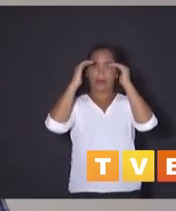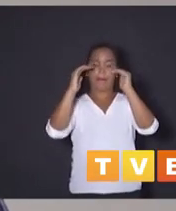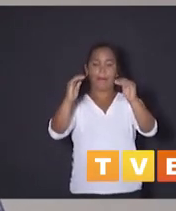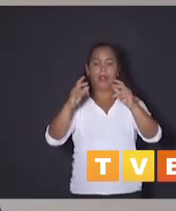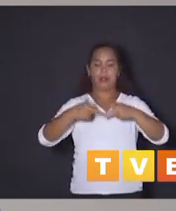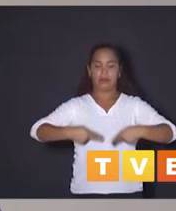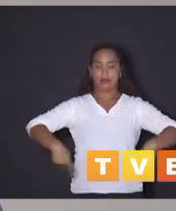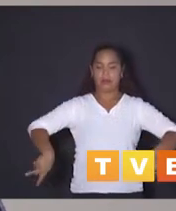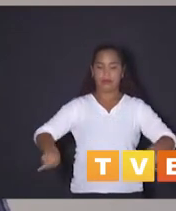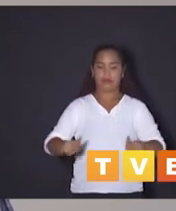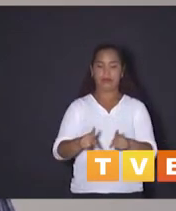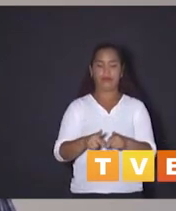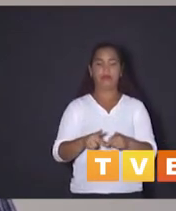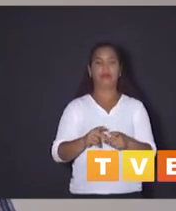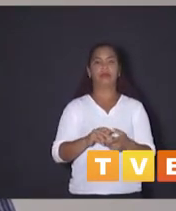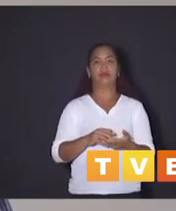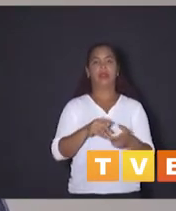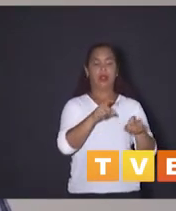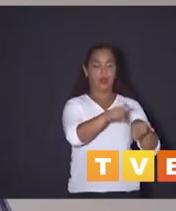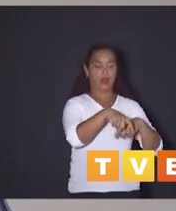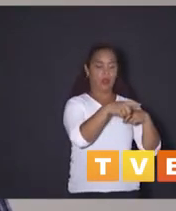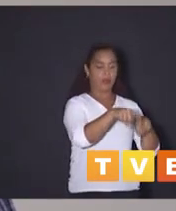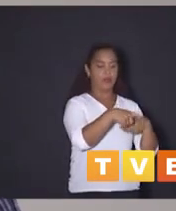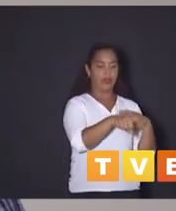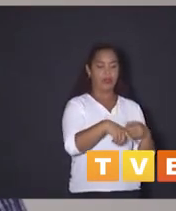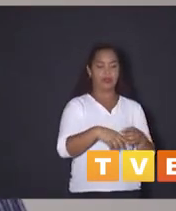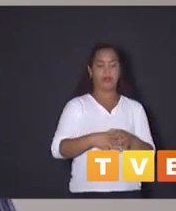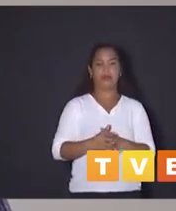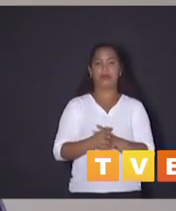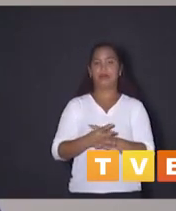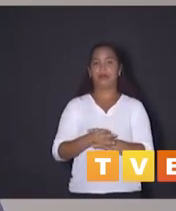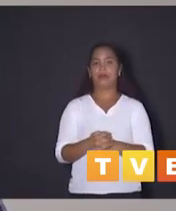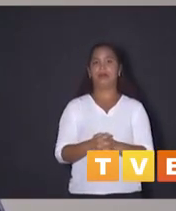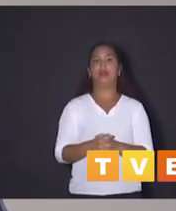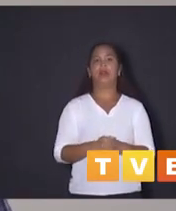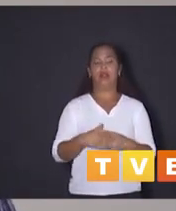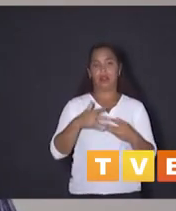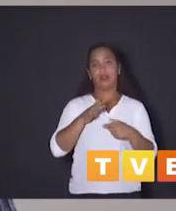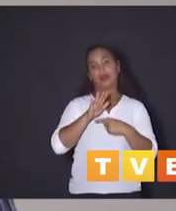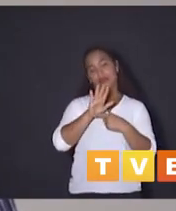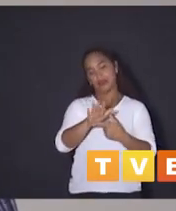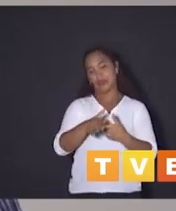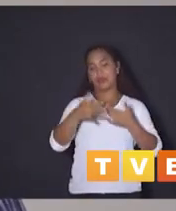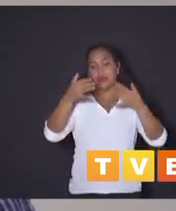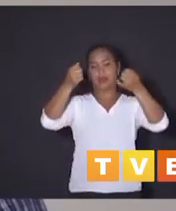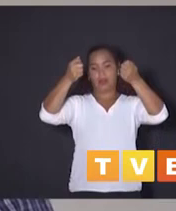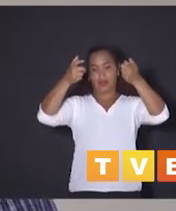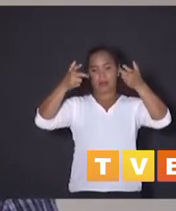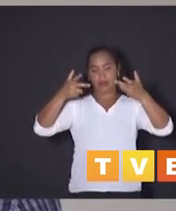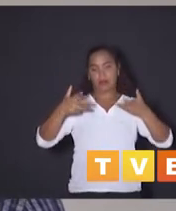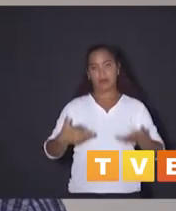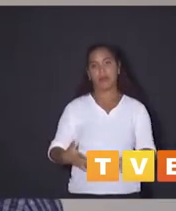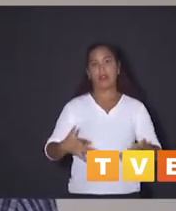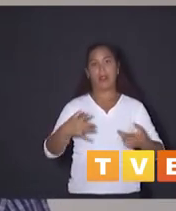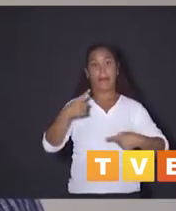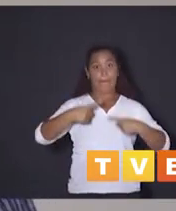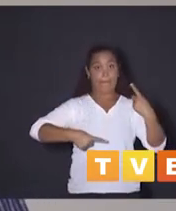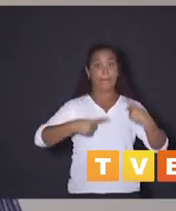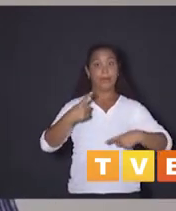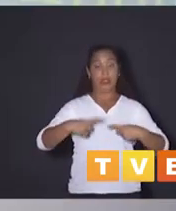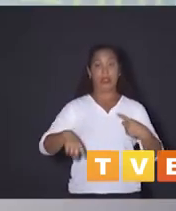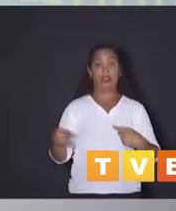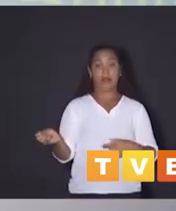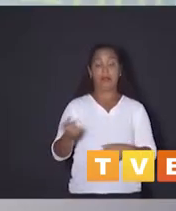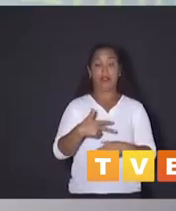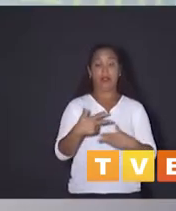está no meio no meio rural e à população que vive no campo então essa é a contribuição essa é a essa é uma polêmica contemporânea que eu